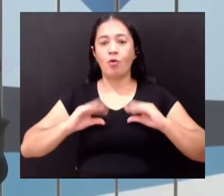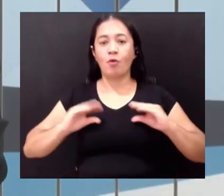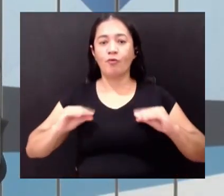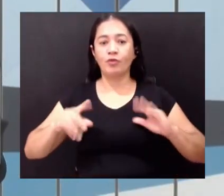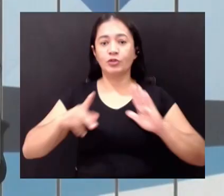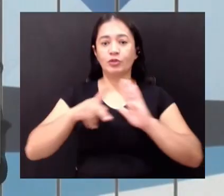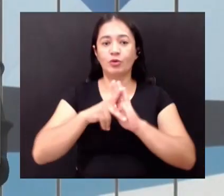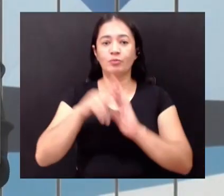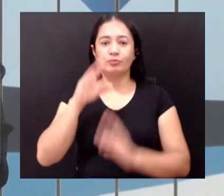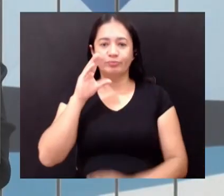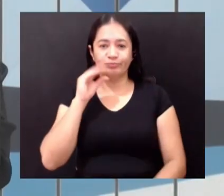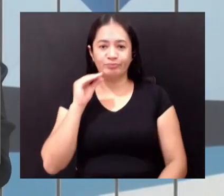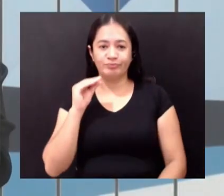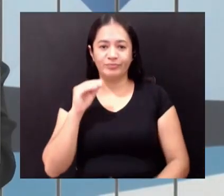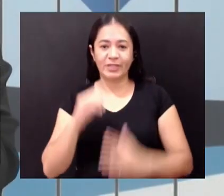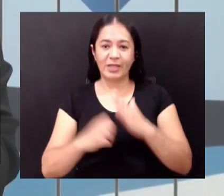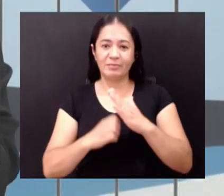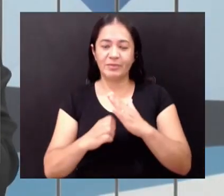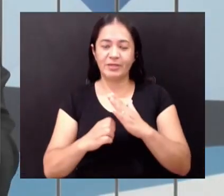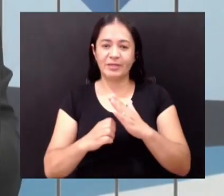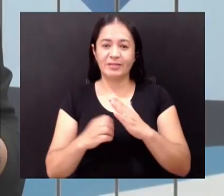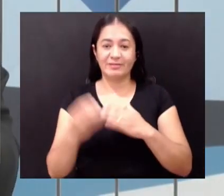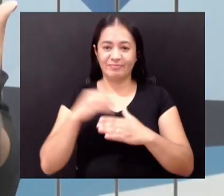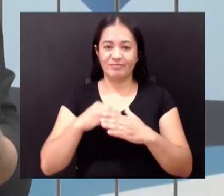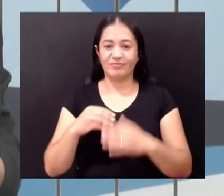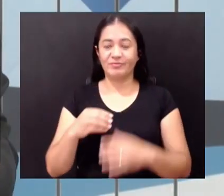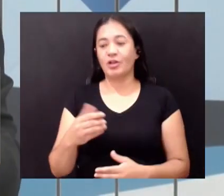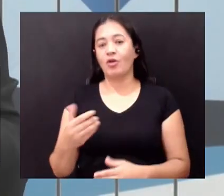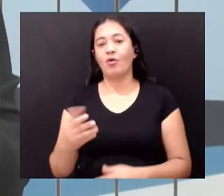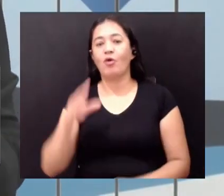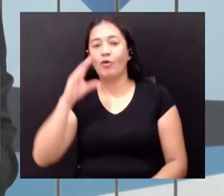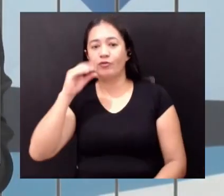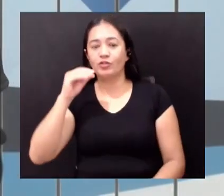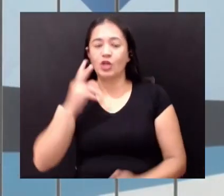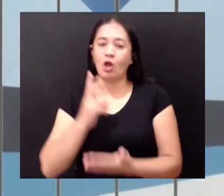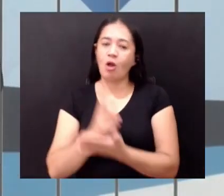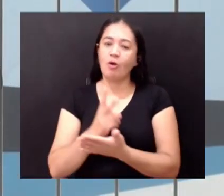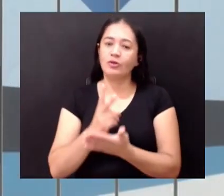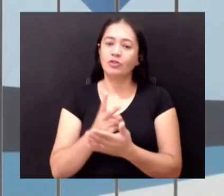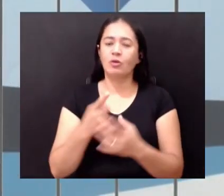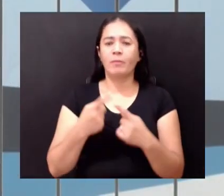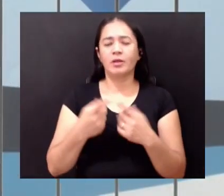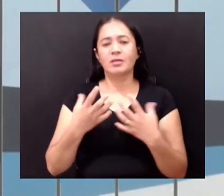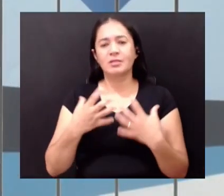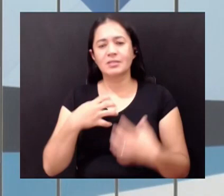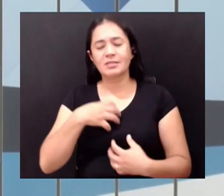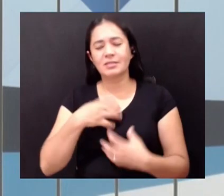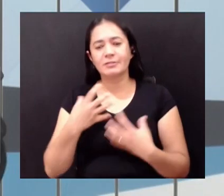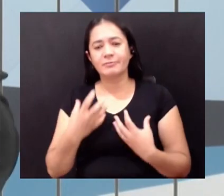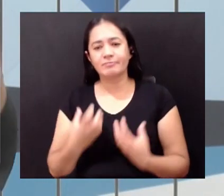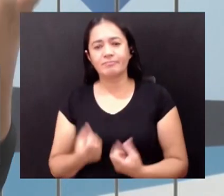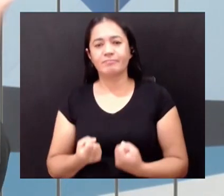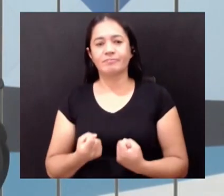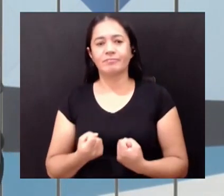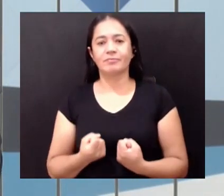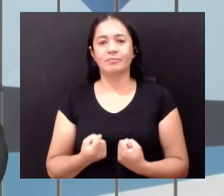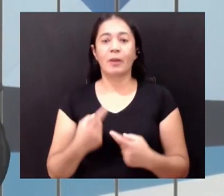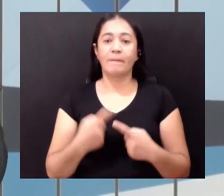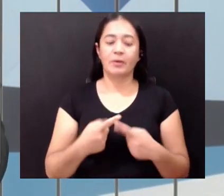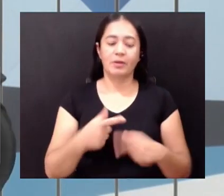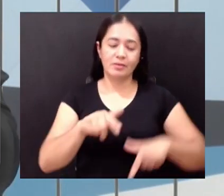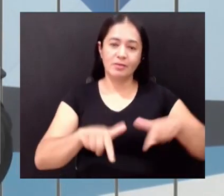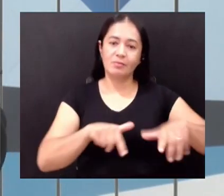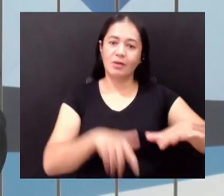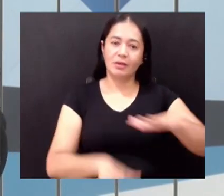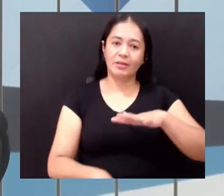mais tempo, né, porque estão se sentindo acolhidas, estão se sentindo recompensadas por estar ali. Então, enquanto um modelo de